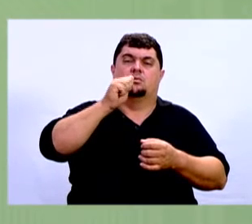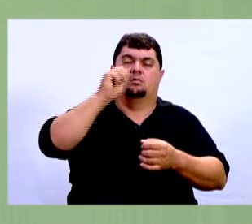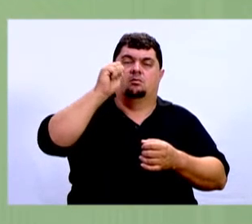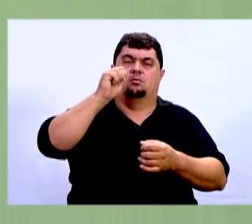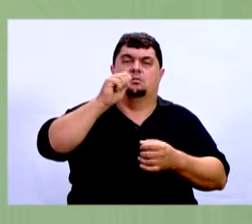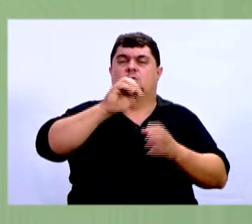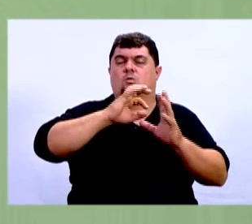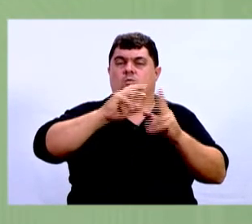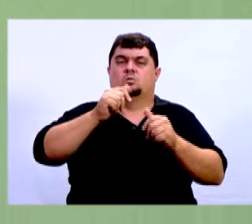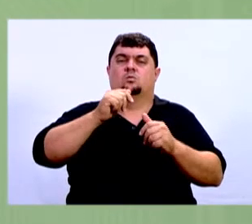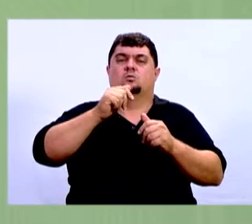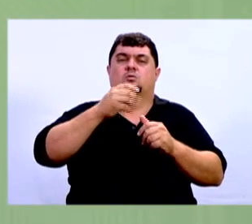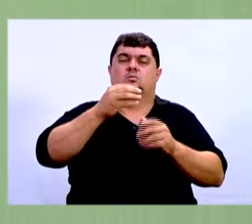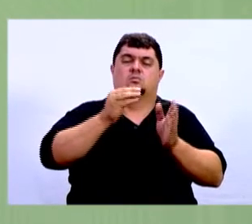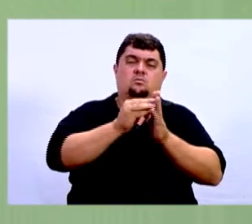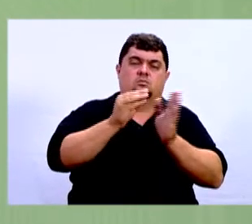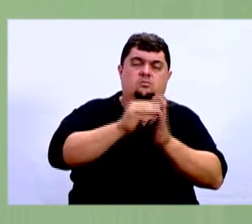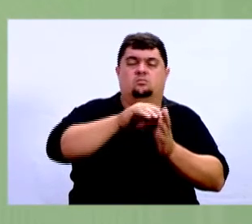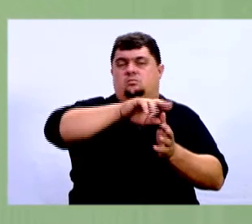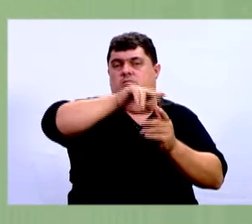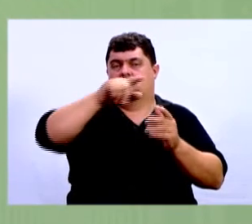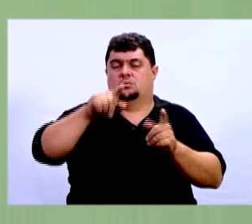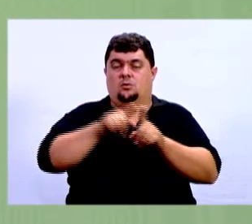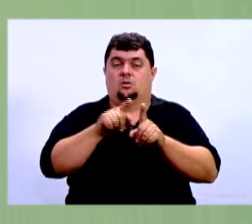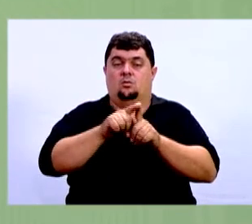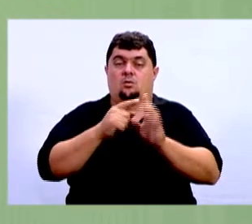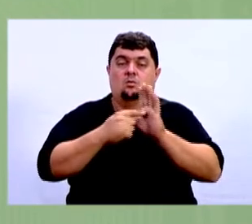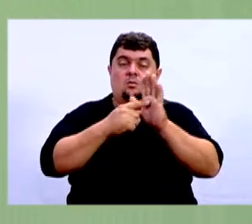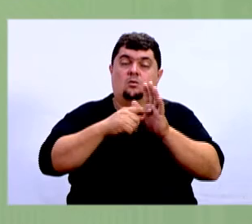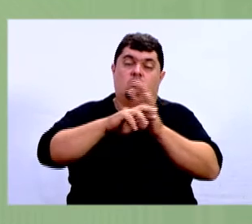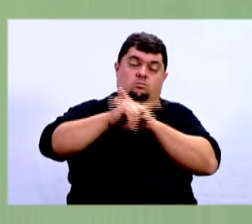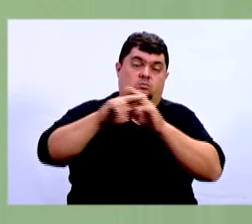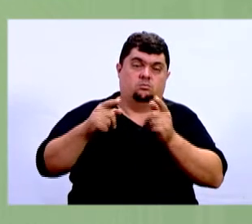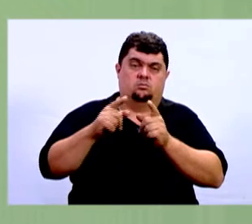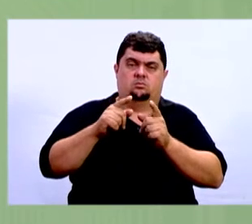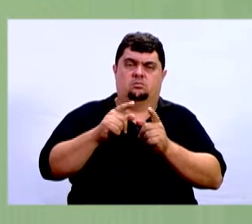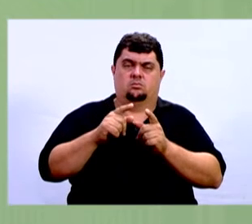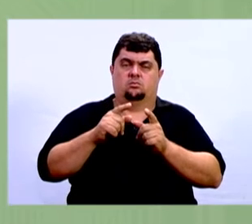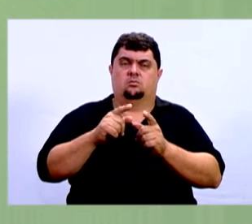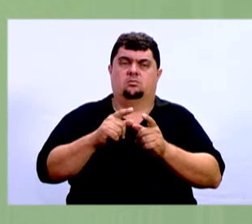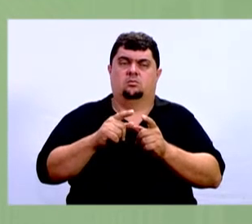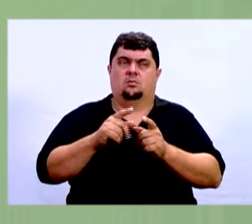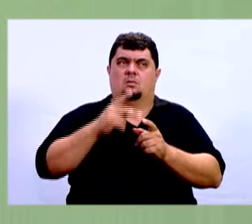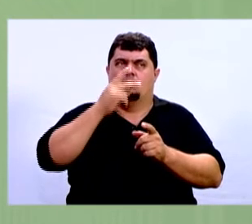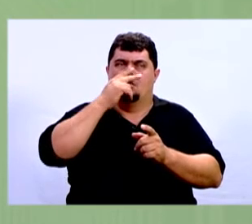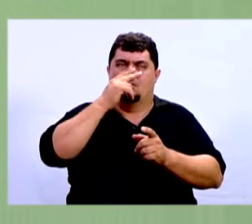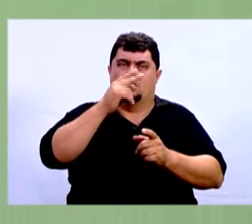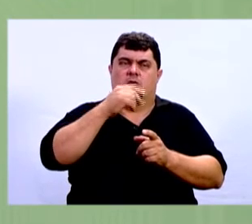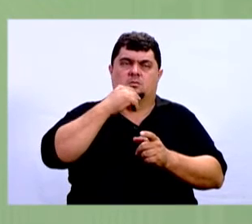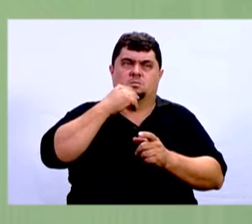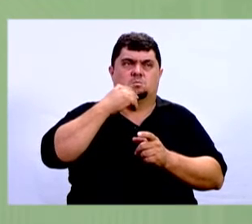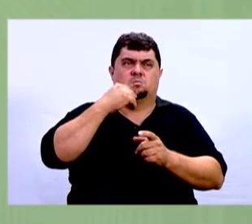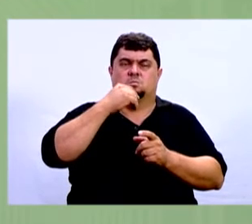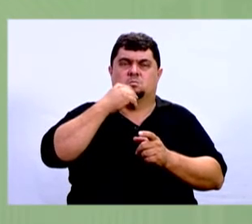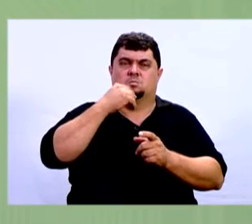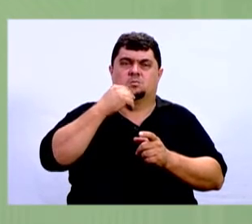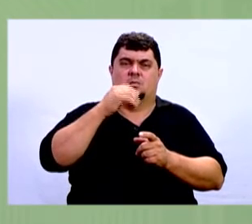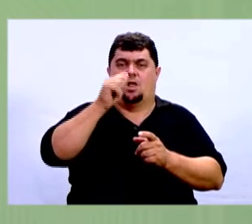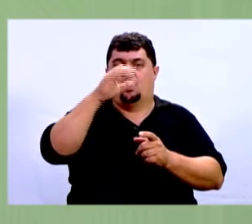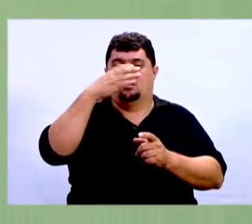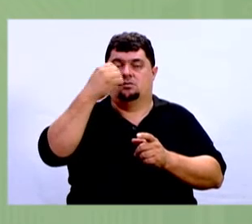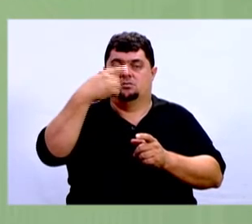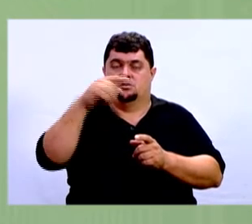né? Como também manifestações e materiais de suas atividades. Ela é um pouco parecida com aquela pesquisa-ação.